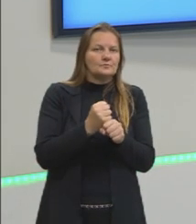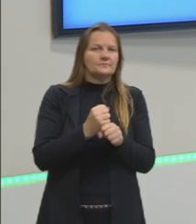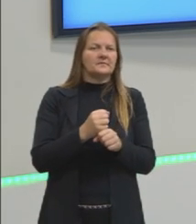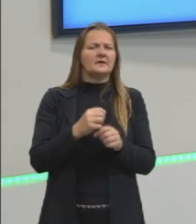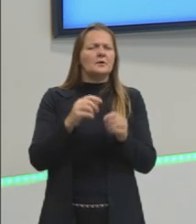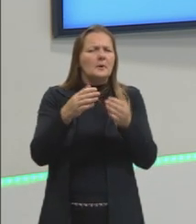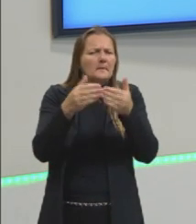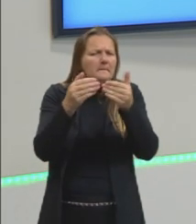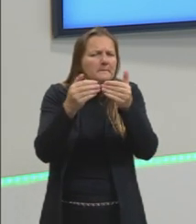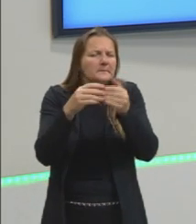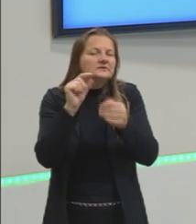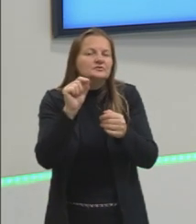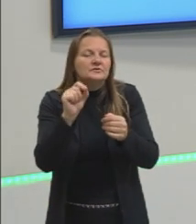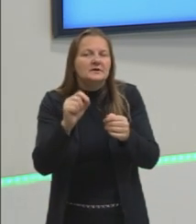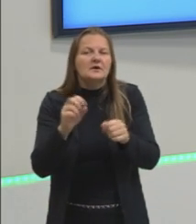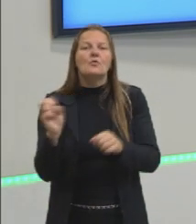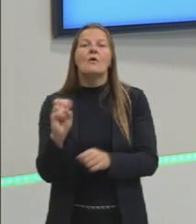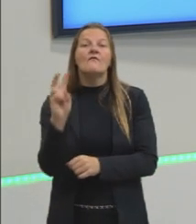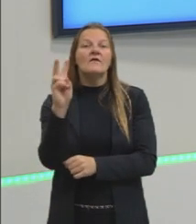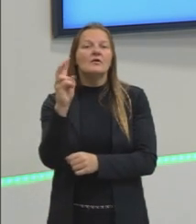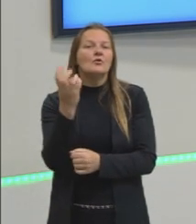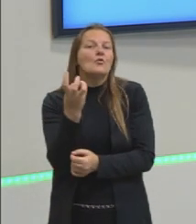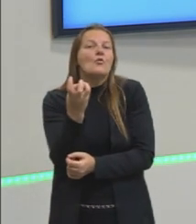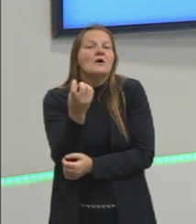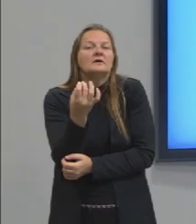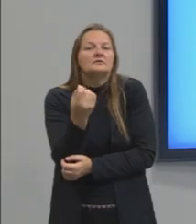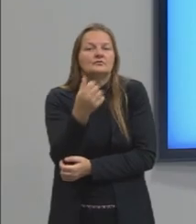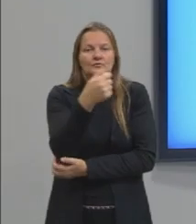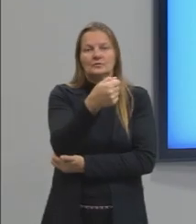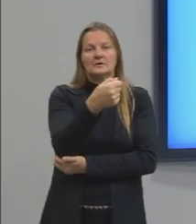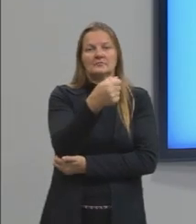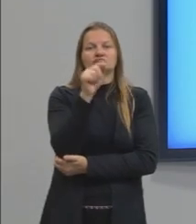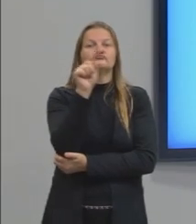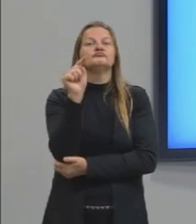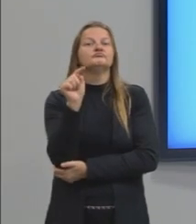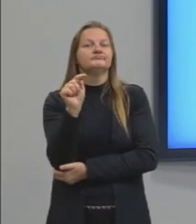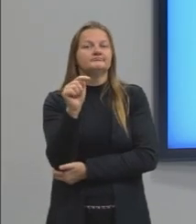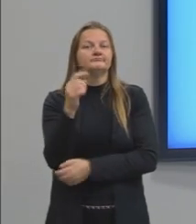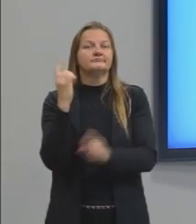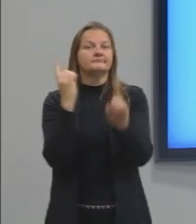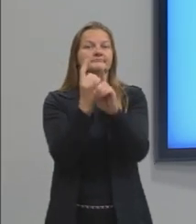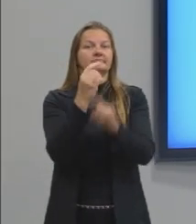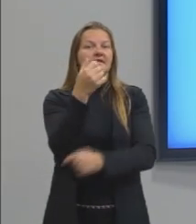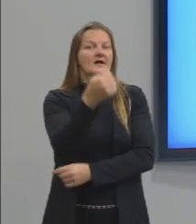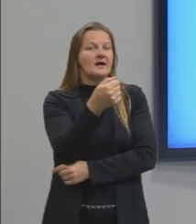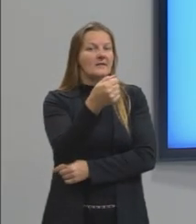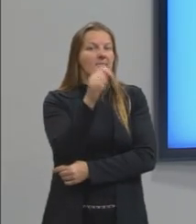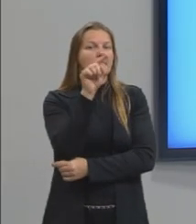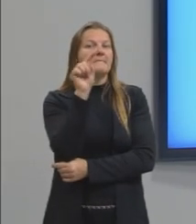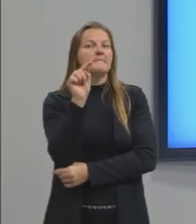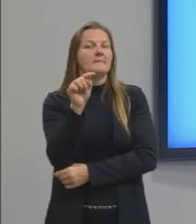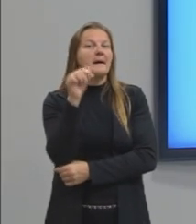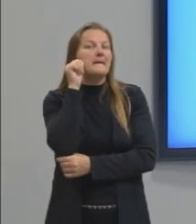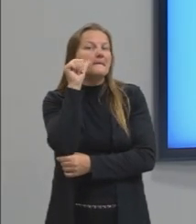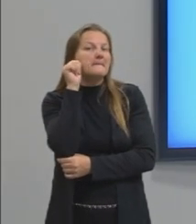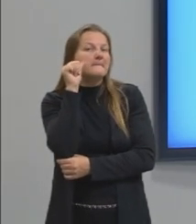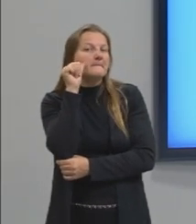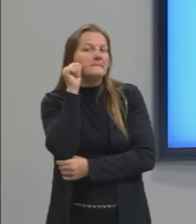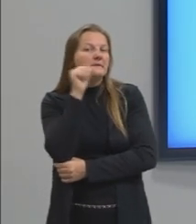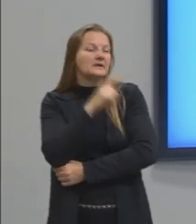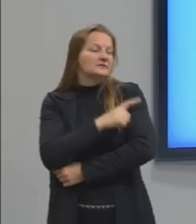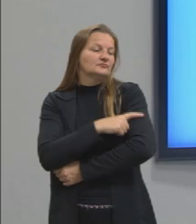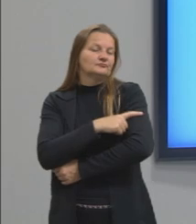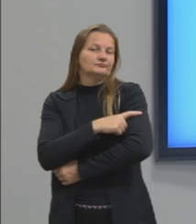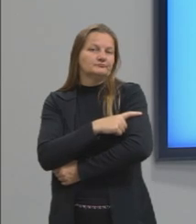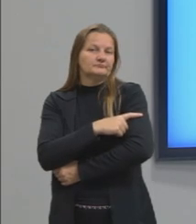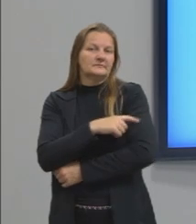pedindo para gente achar o valor de ar então o objetivo do exercício é que a gente acha o valor de ar que são as mulheres que